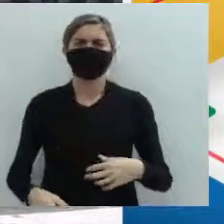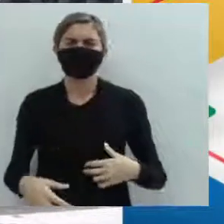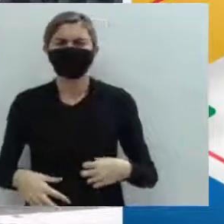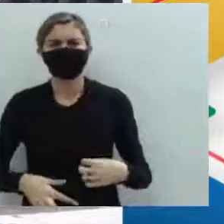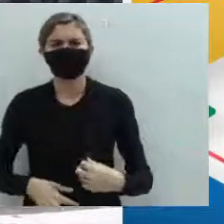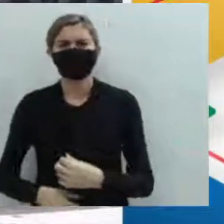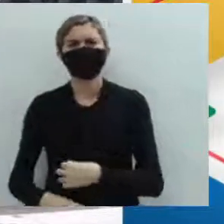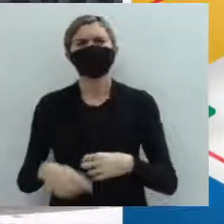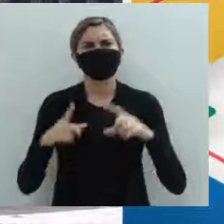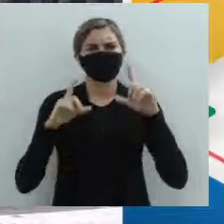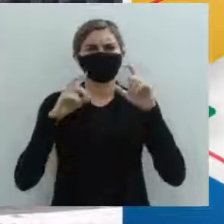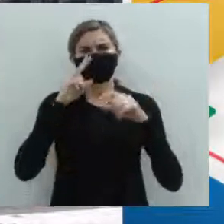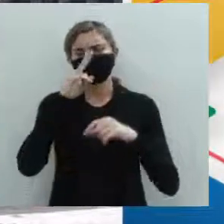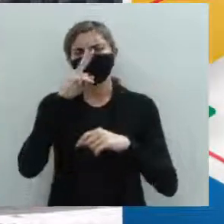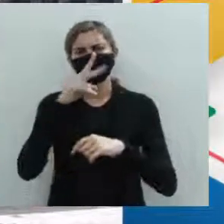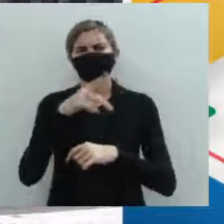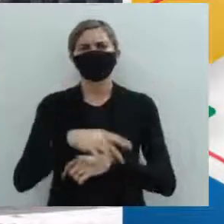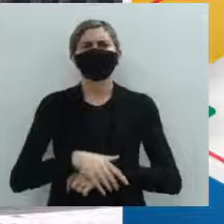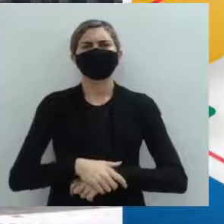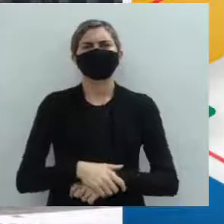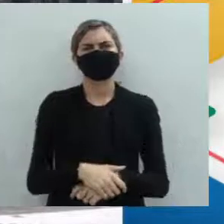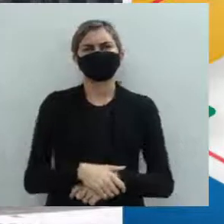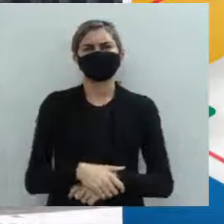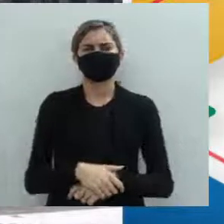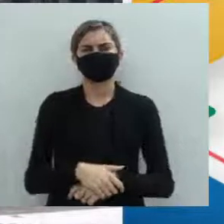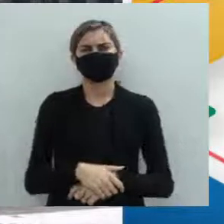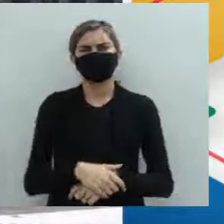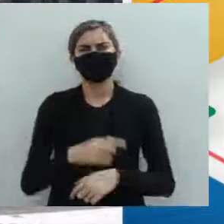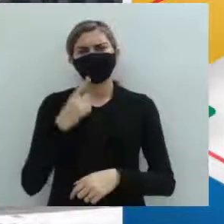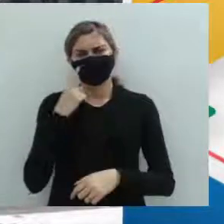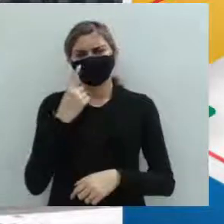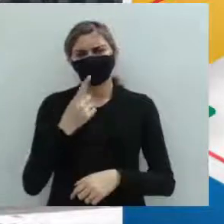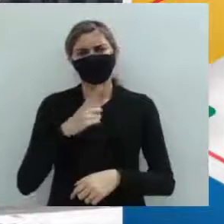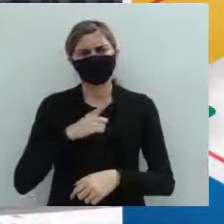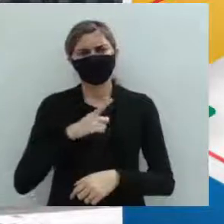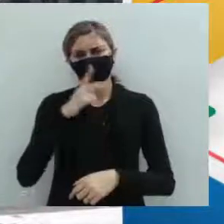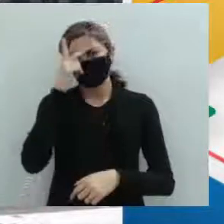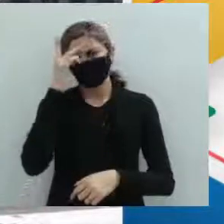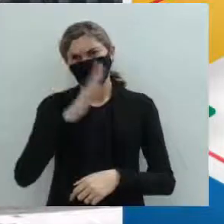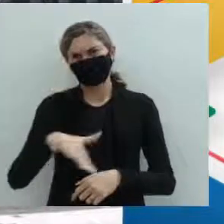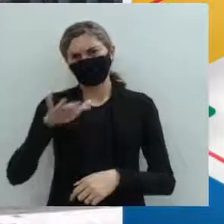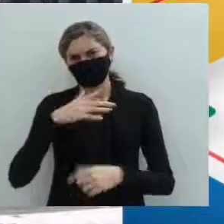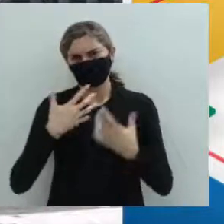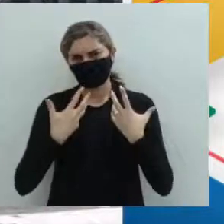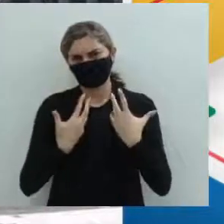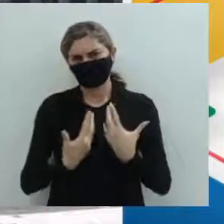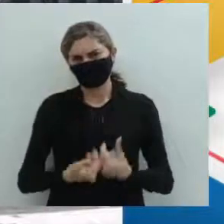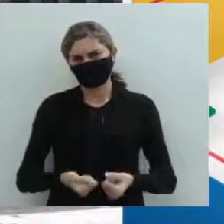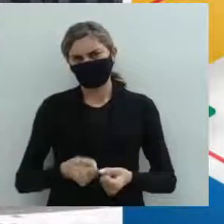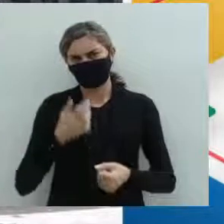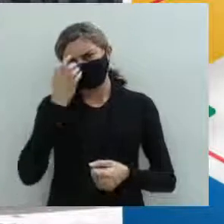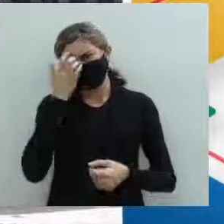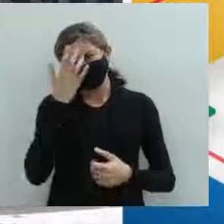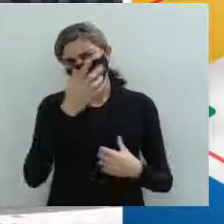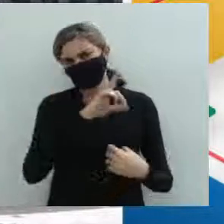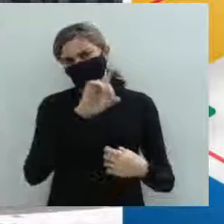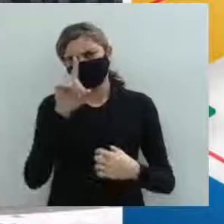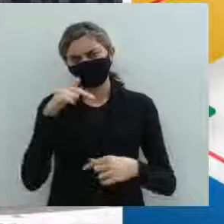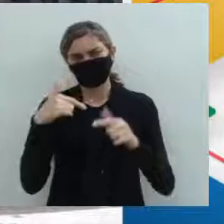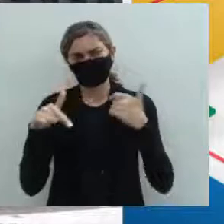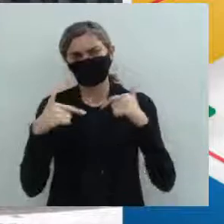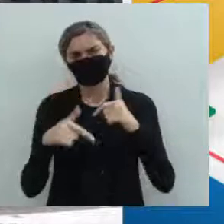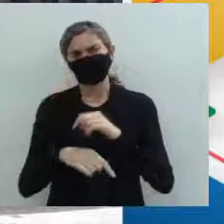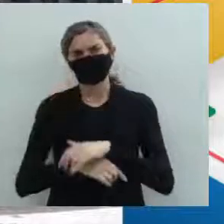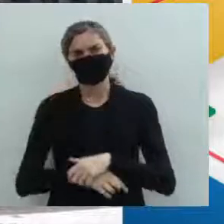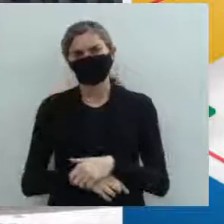Essa imagem é muito forte, né? Ela é muito forte aí. Será que essas pessoas estão cansadas? Será que foi fácil esse dia de trabalho?